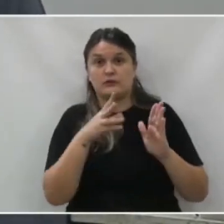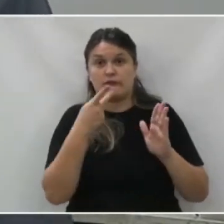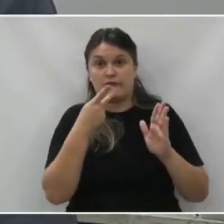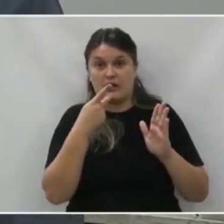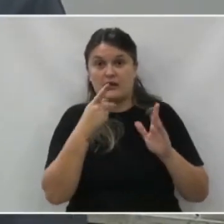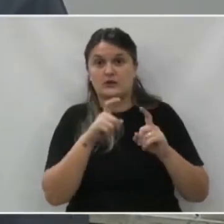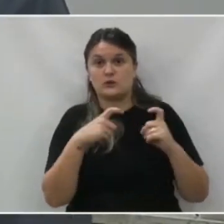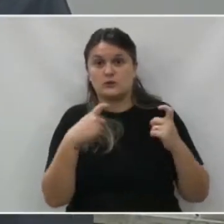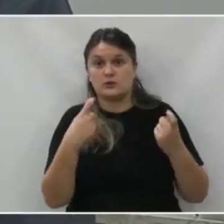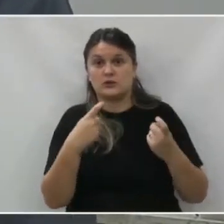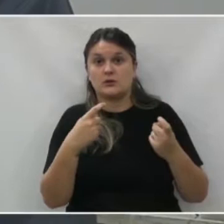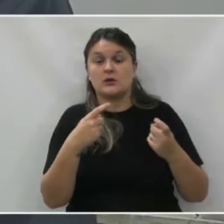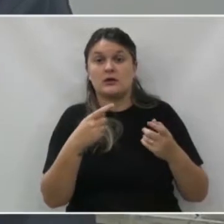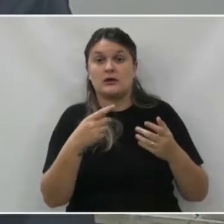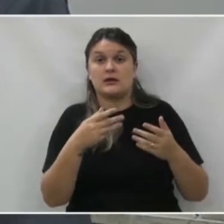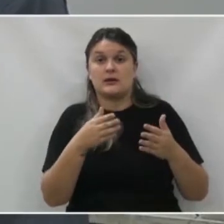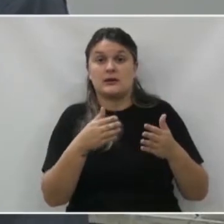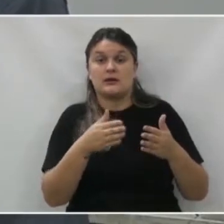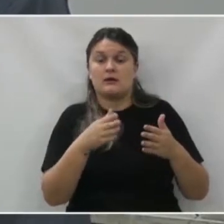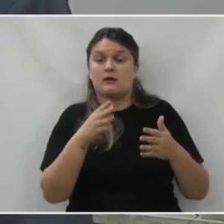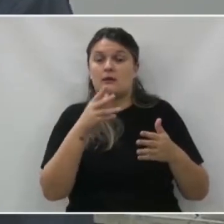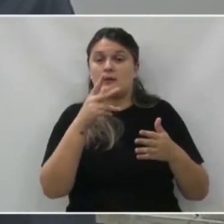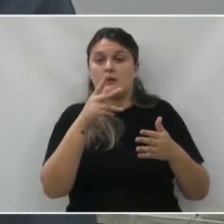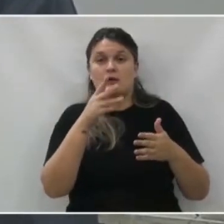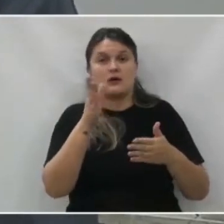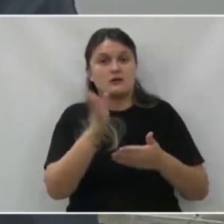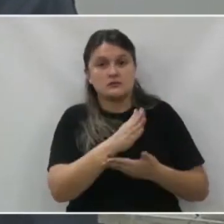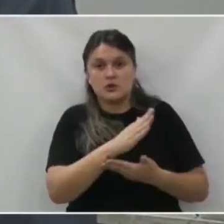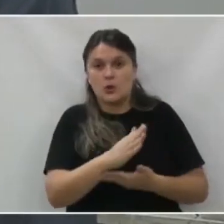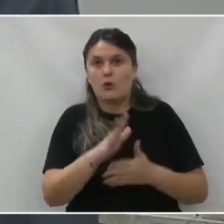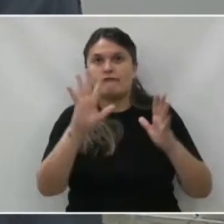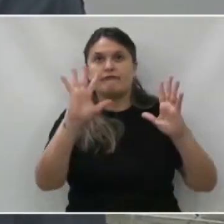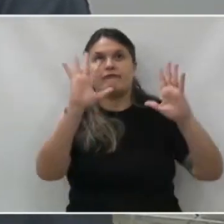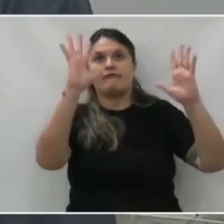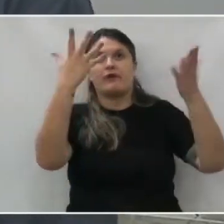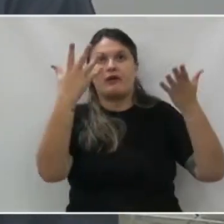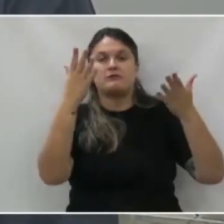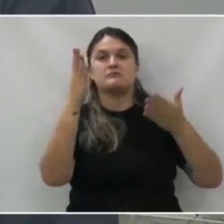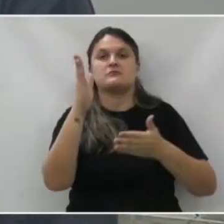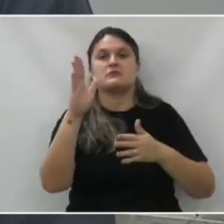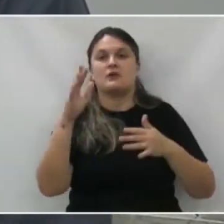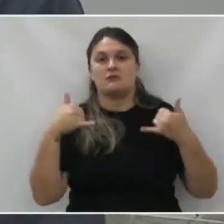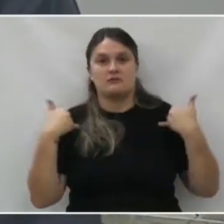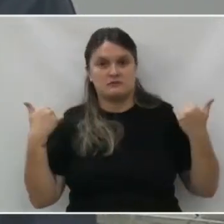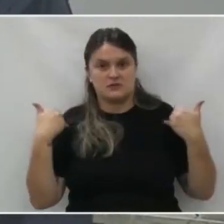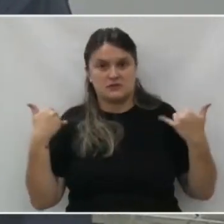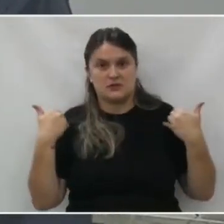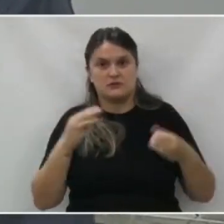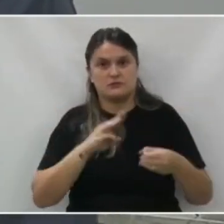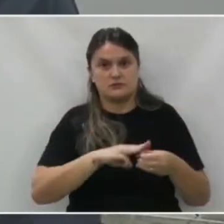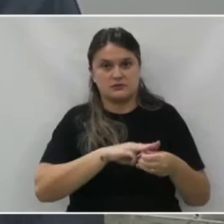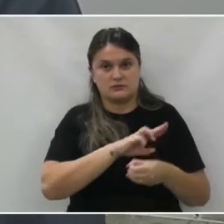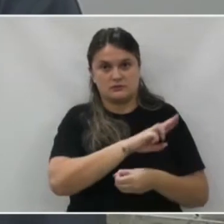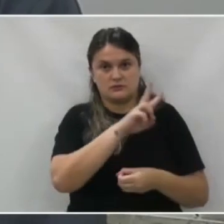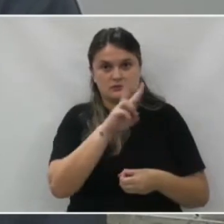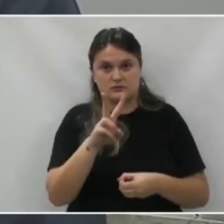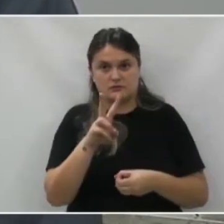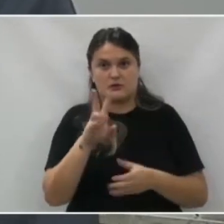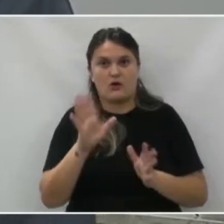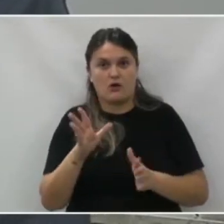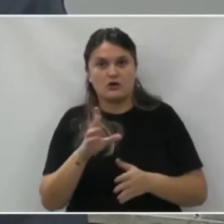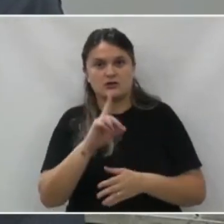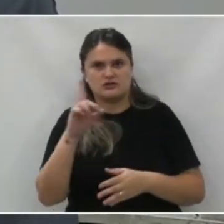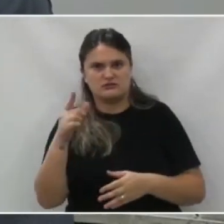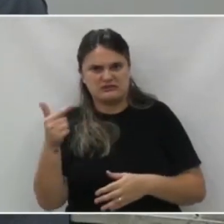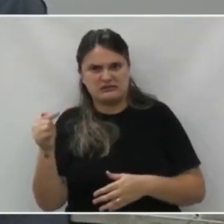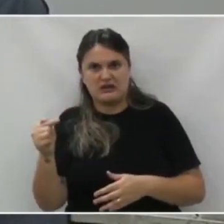sessão, suspendendo os eventos, inclusive dos eventos do aniversário do município Nando Vitória, que ocorre na semana que